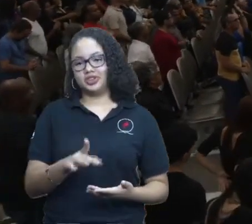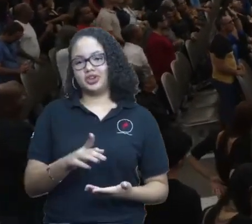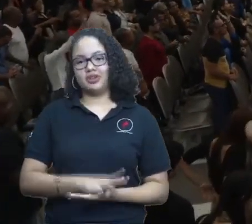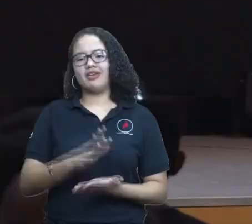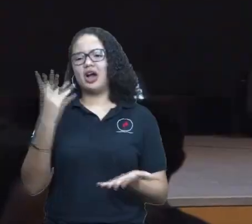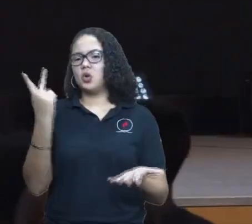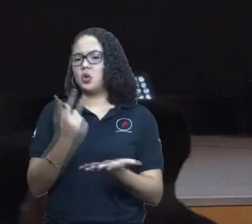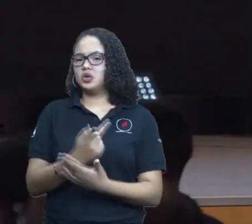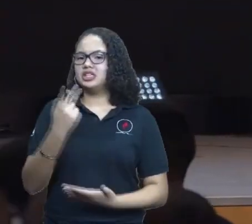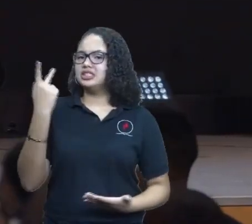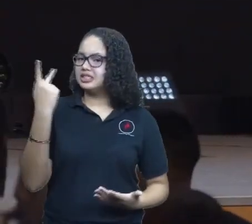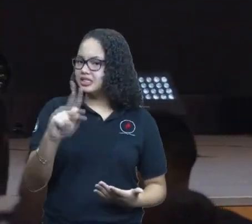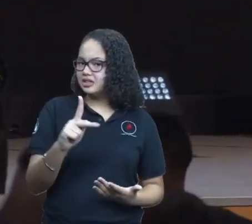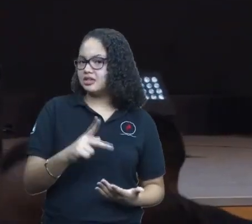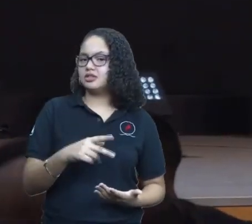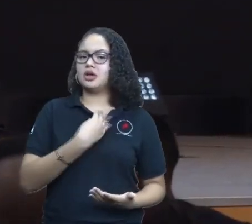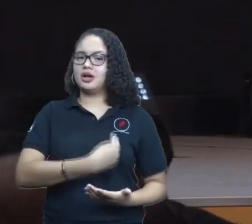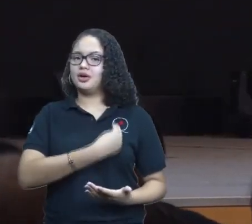mão